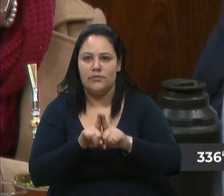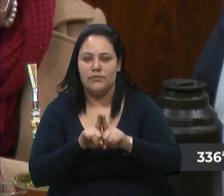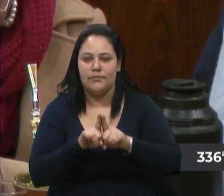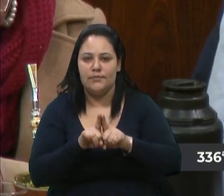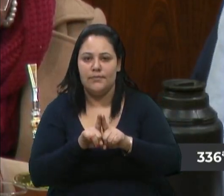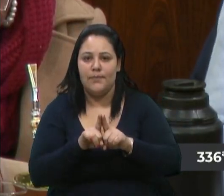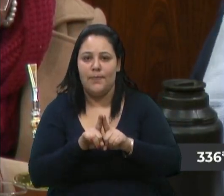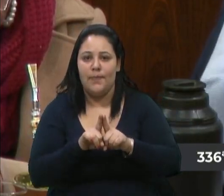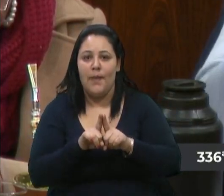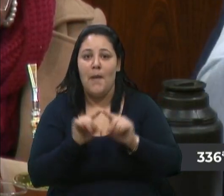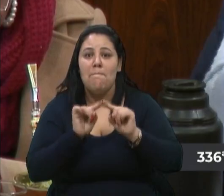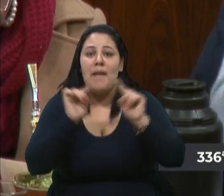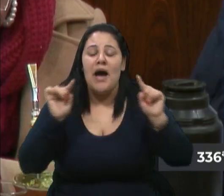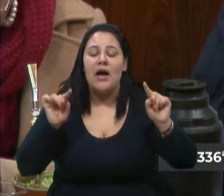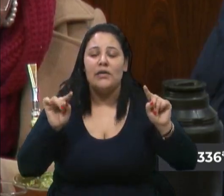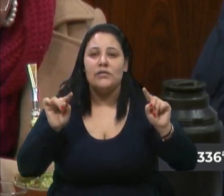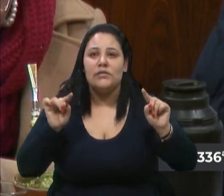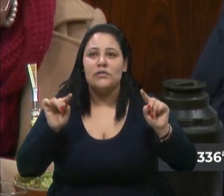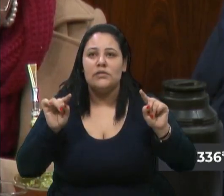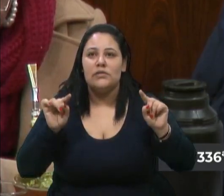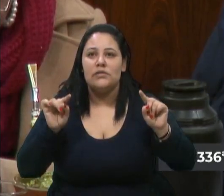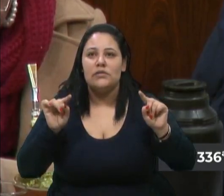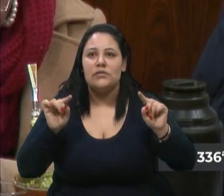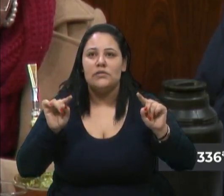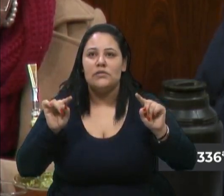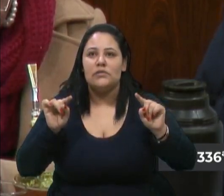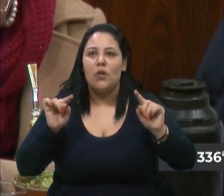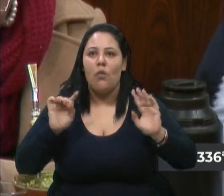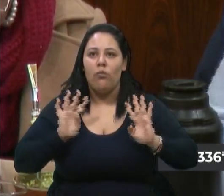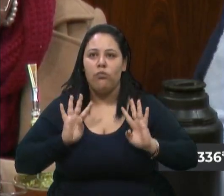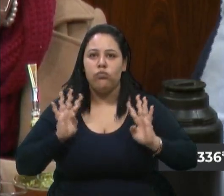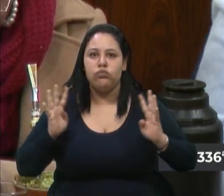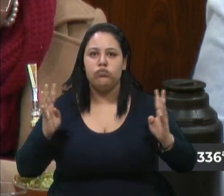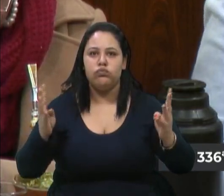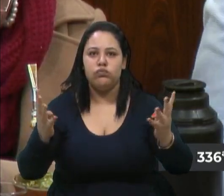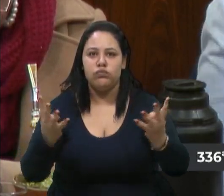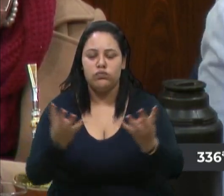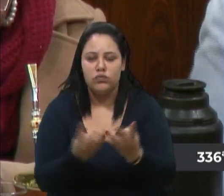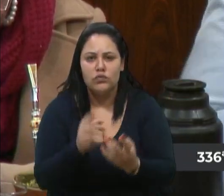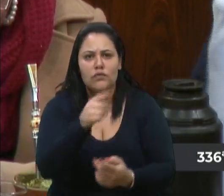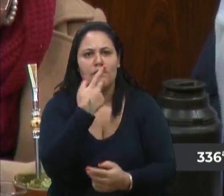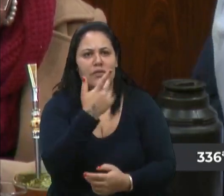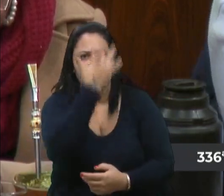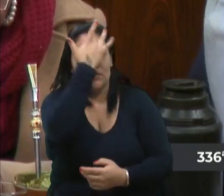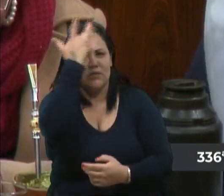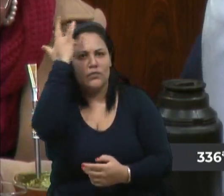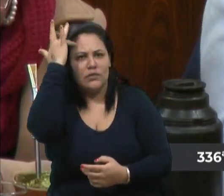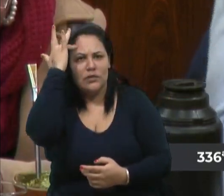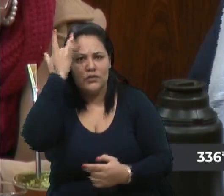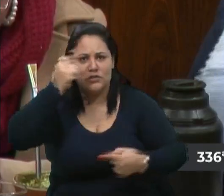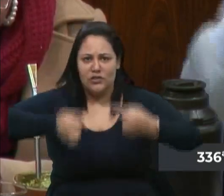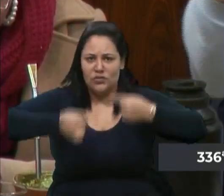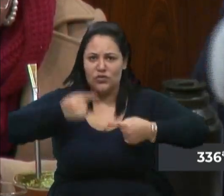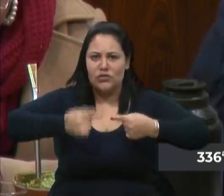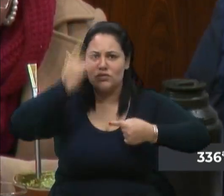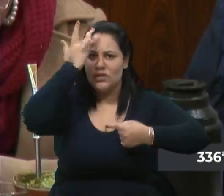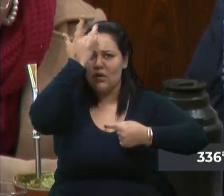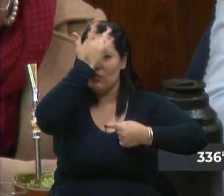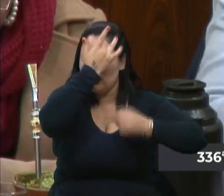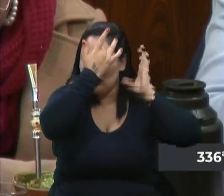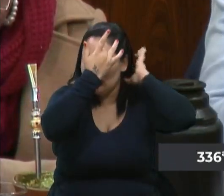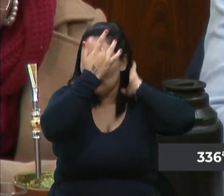A questão é o entorno, vereador. O senhor fala da saúde mental. Vejam, nós estamos discutindo aqui saúde mental,